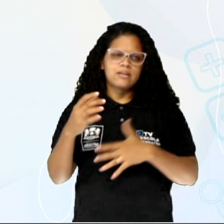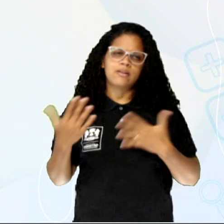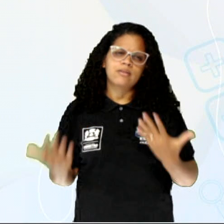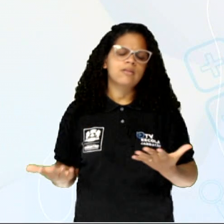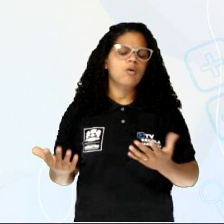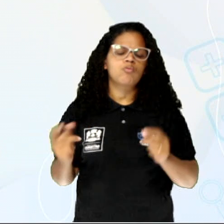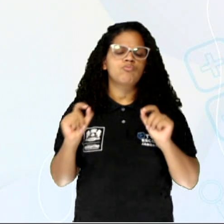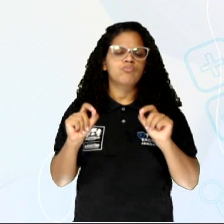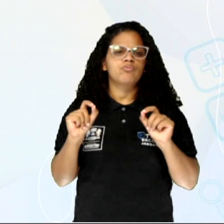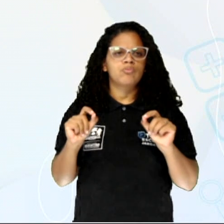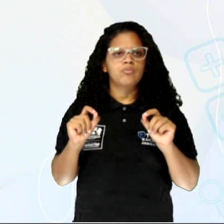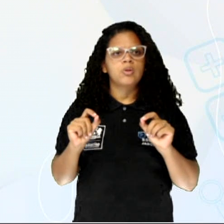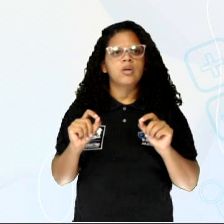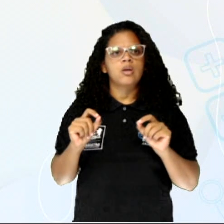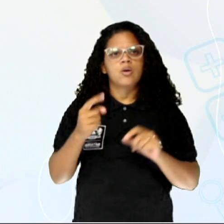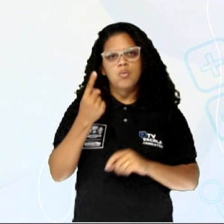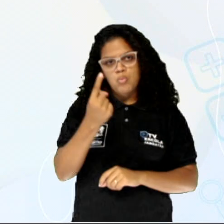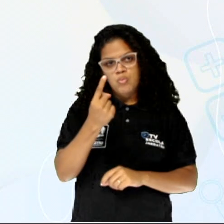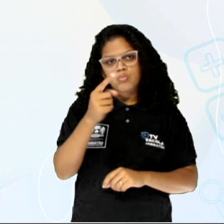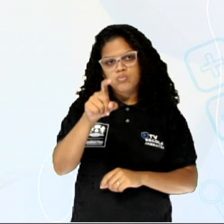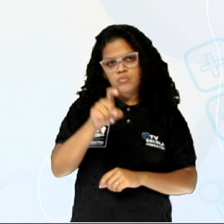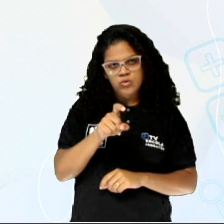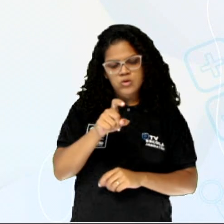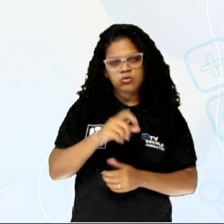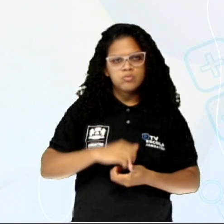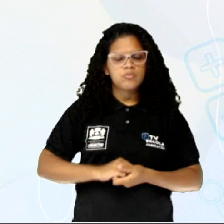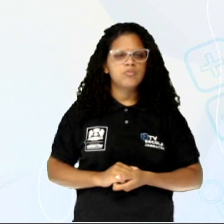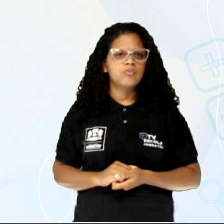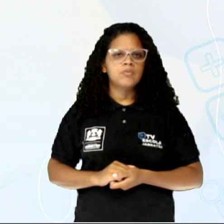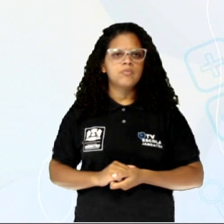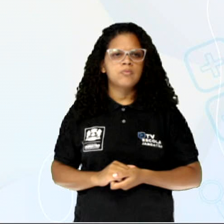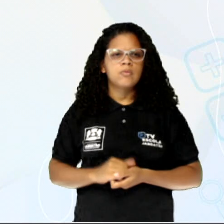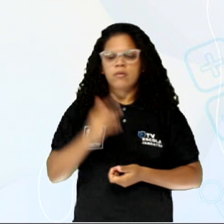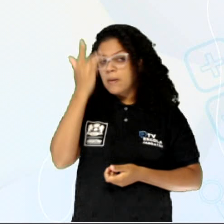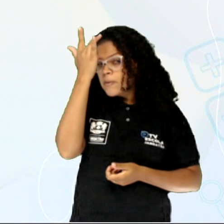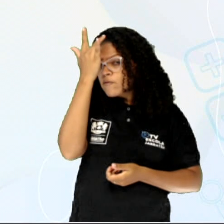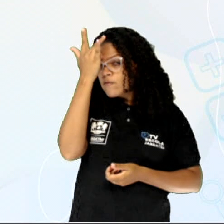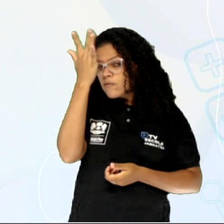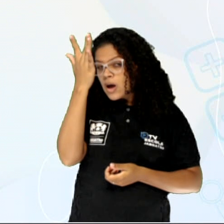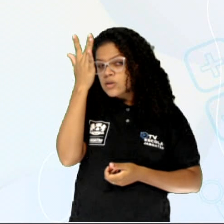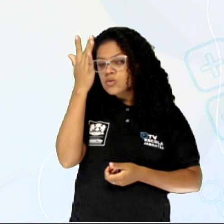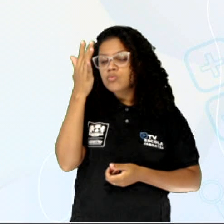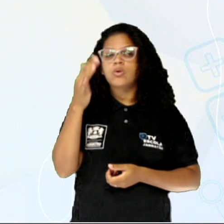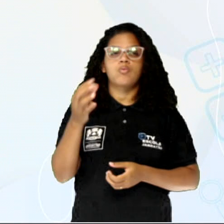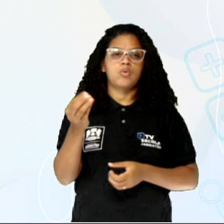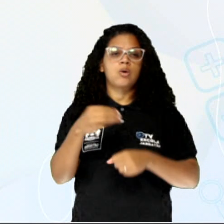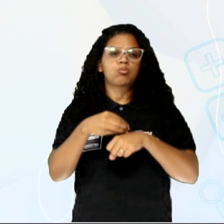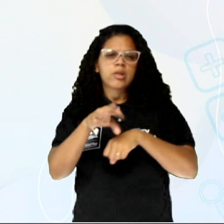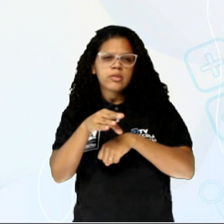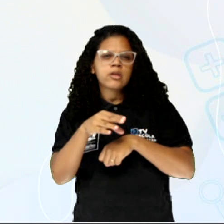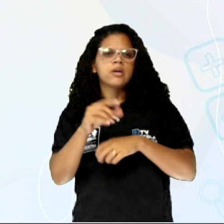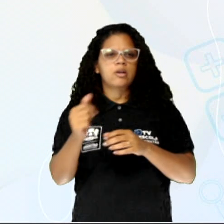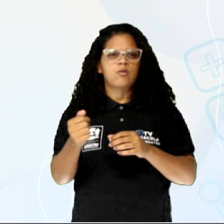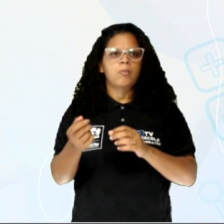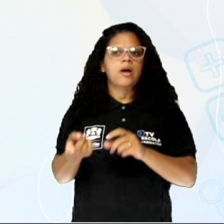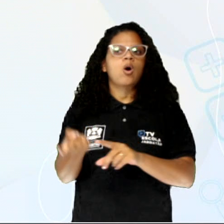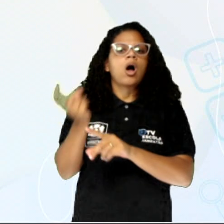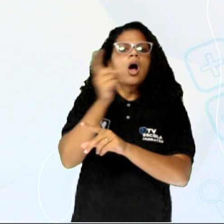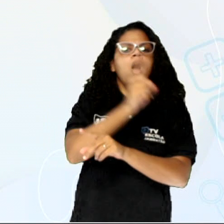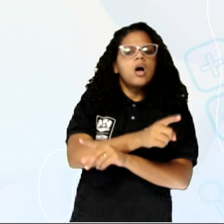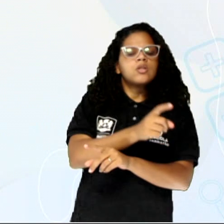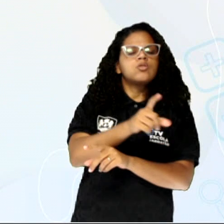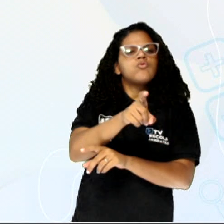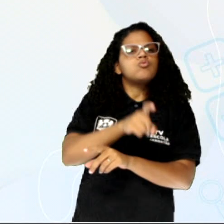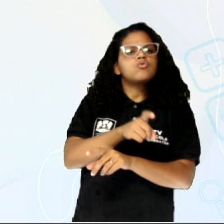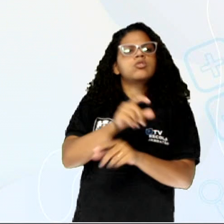chamar um de x. Para facilitar uma dica, você pega o anterior. Quem é que vem antes do x? É